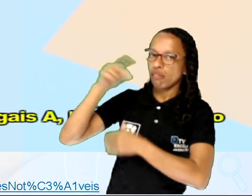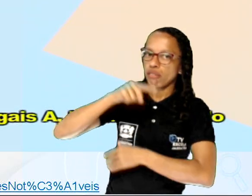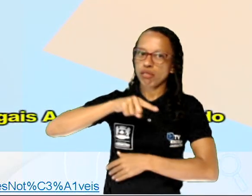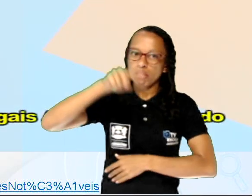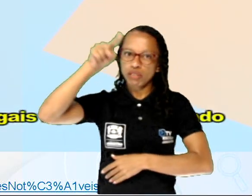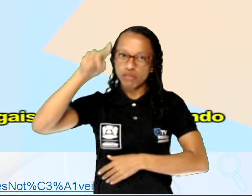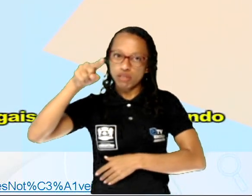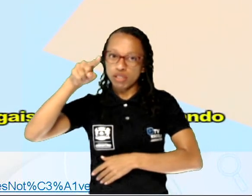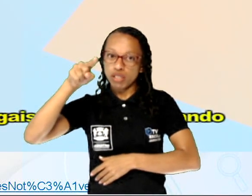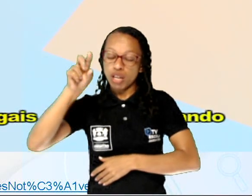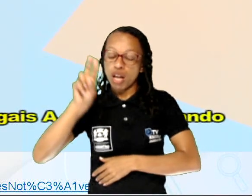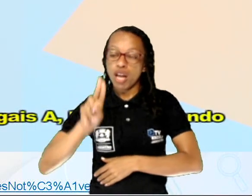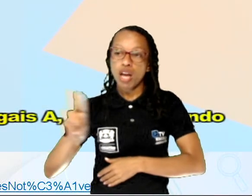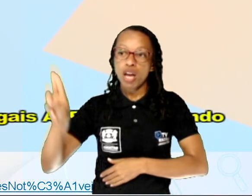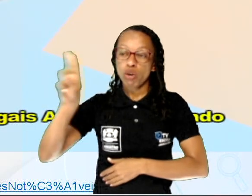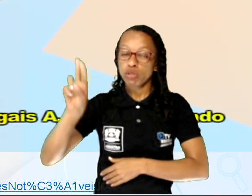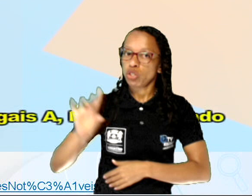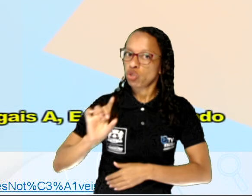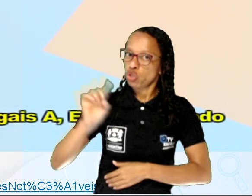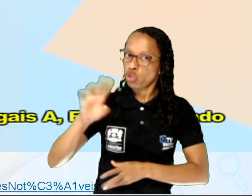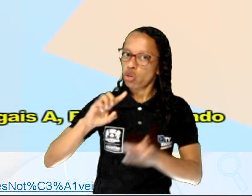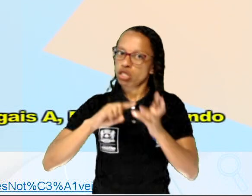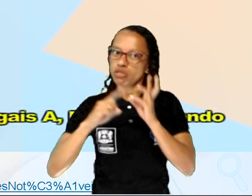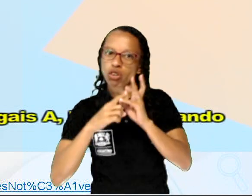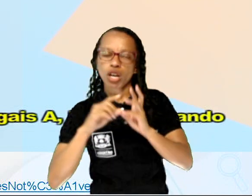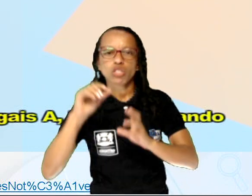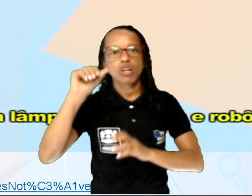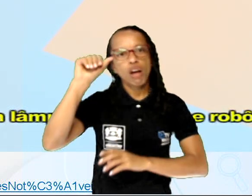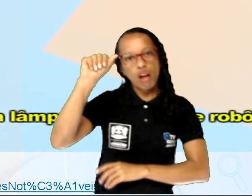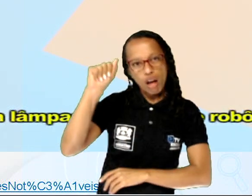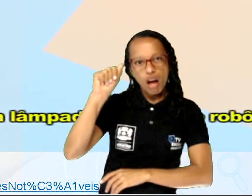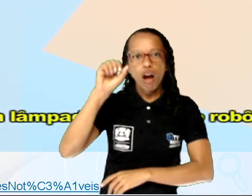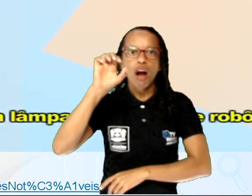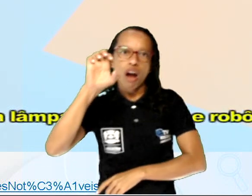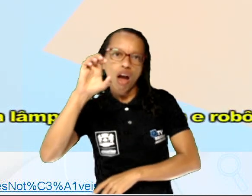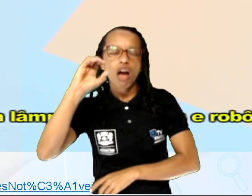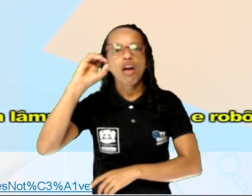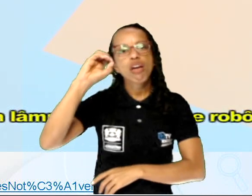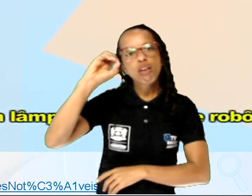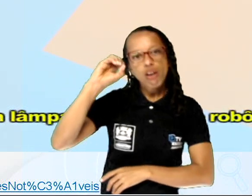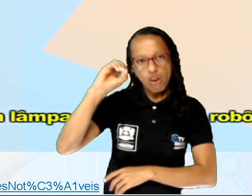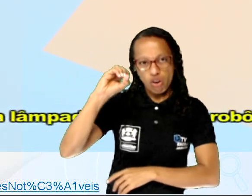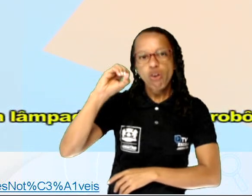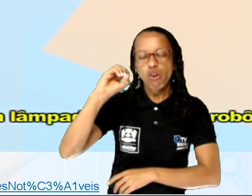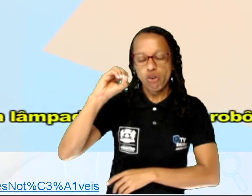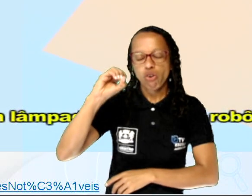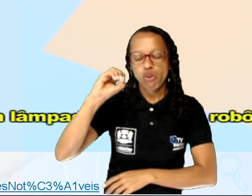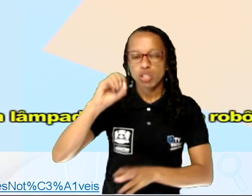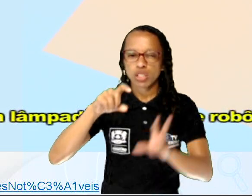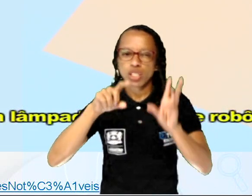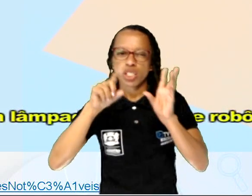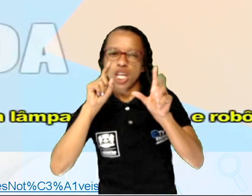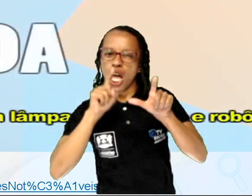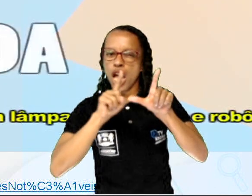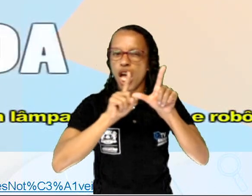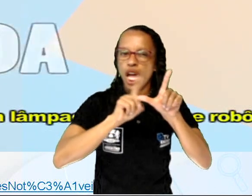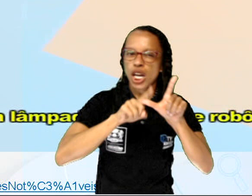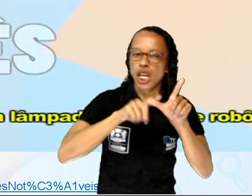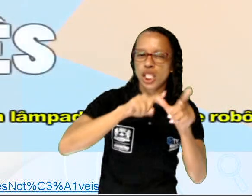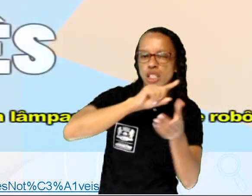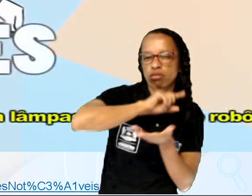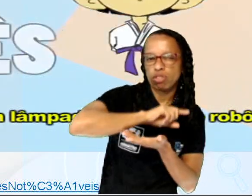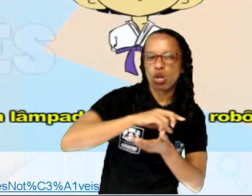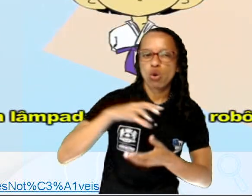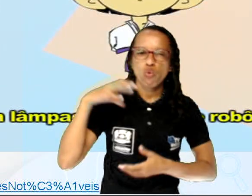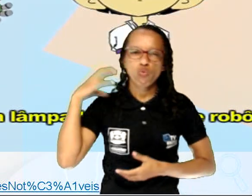as vogais A, E e O, deixando essas letras com um som mais fechado, como em